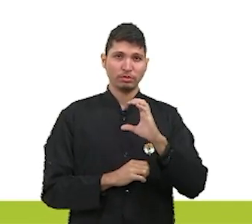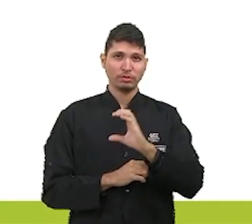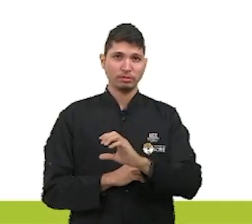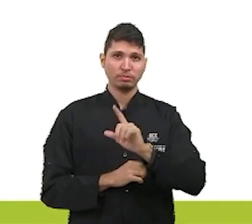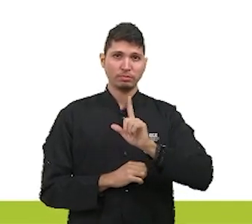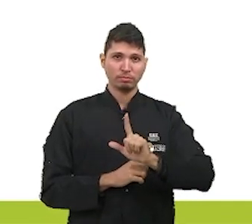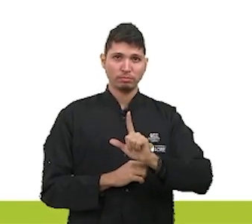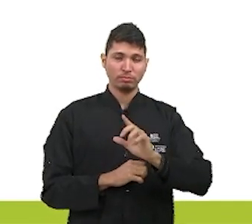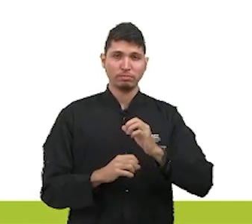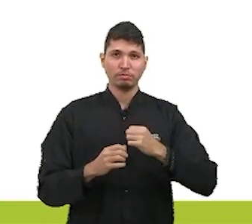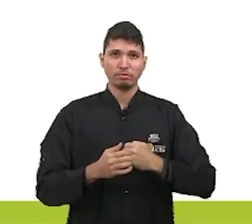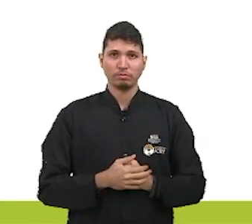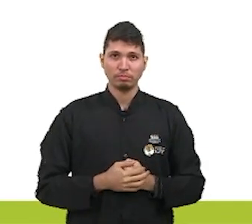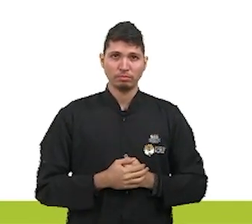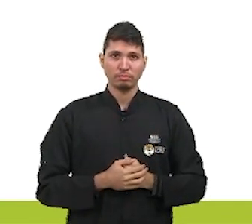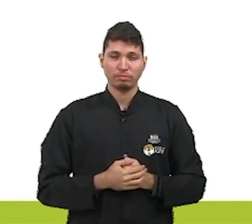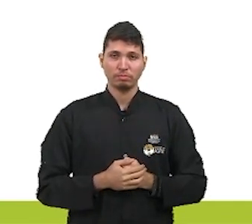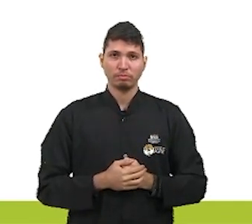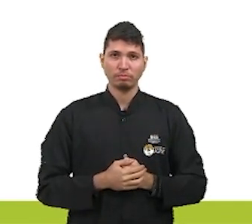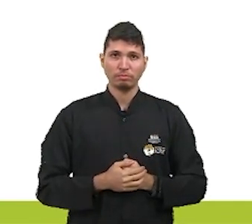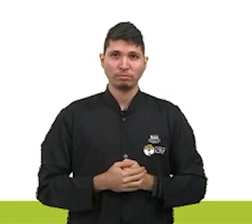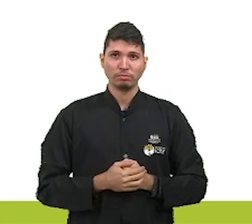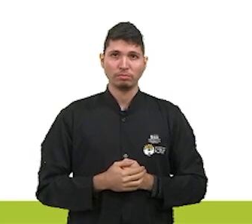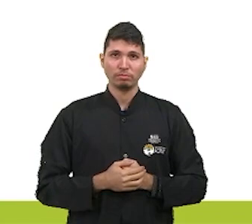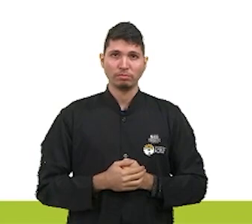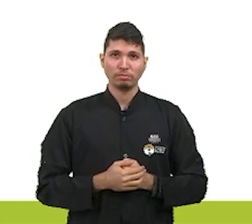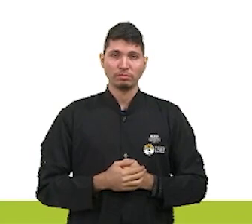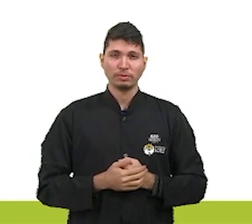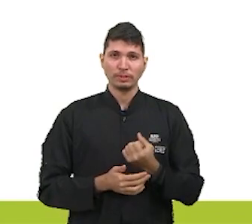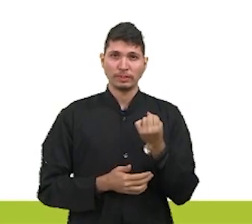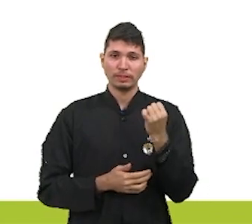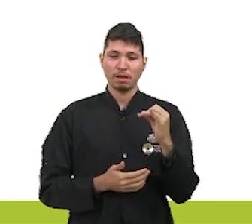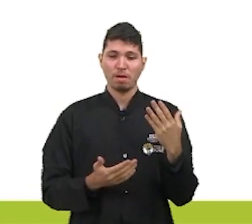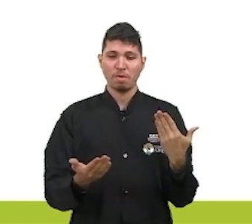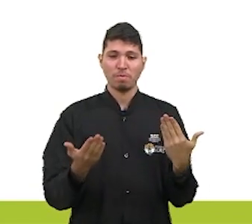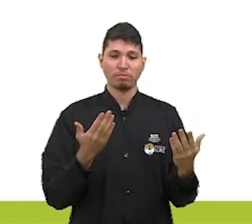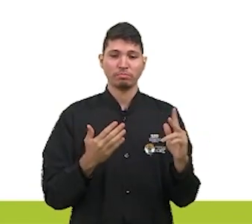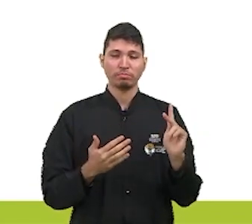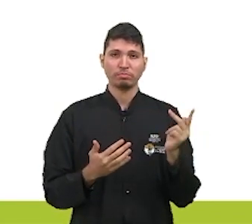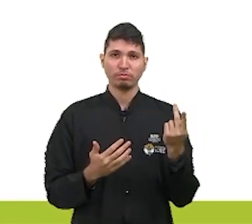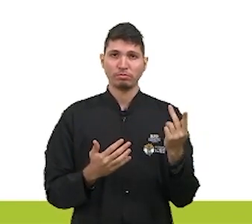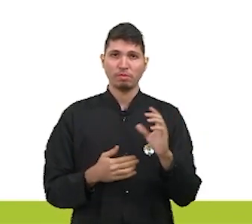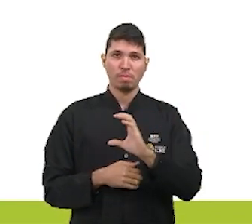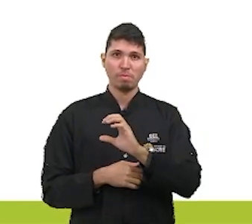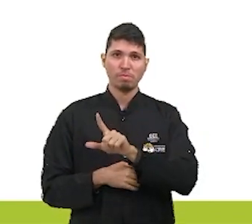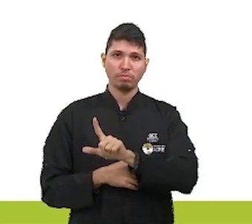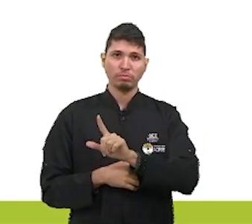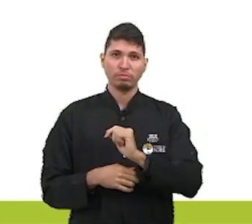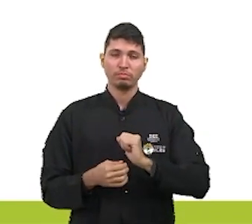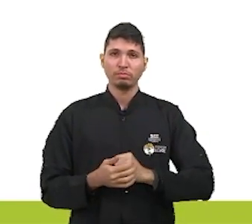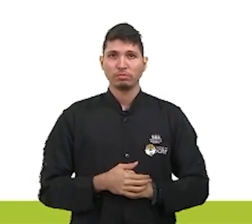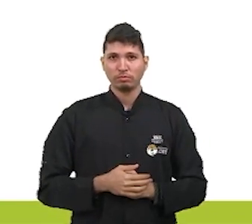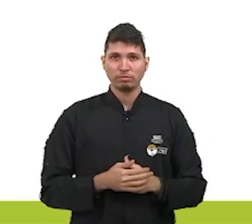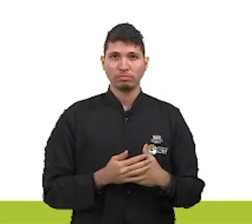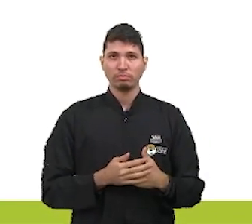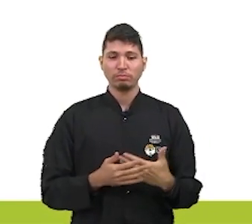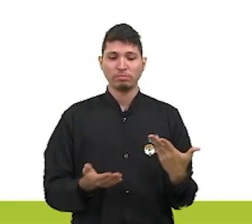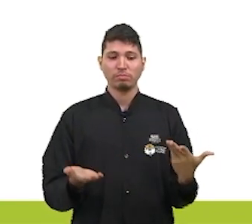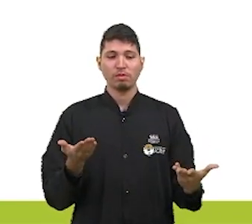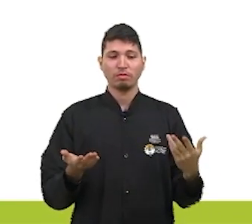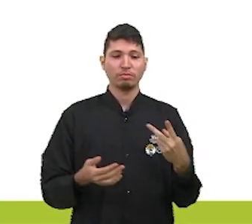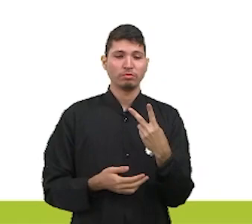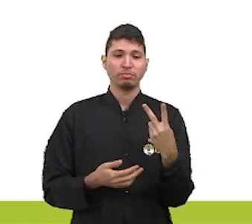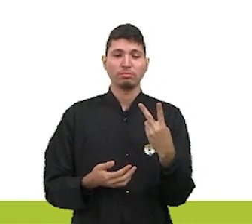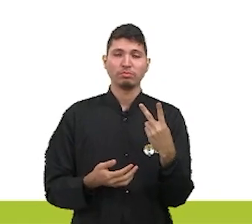cloro. De acordo lá com a nossa sequência, quando eu comparo hidrogênio e cloro, qual dos dois elementos